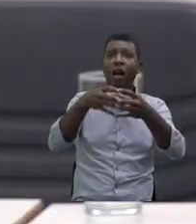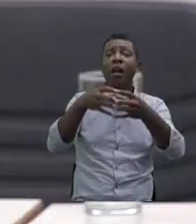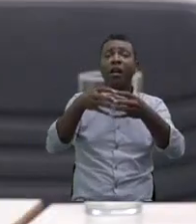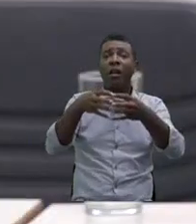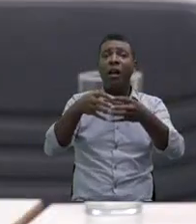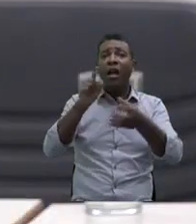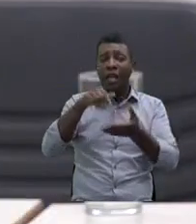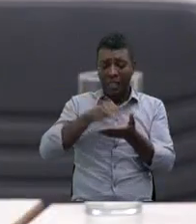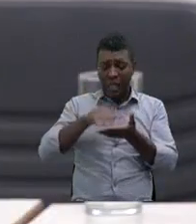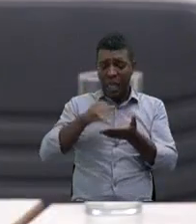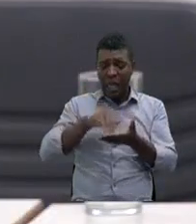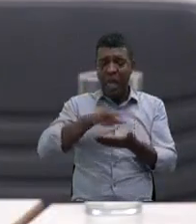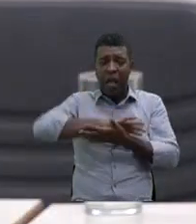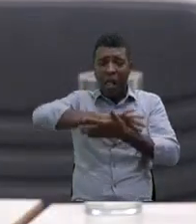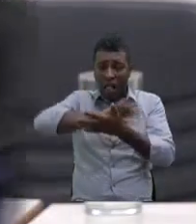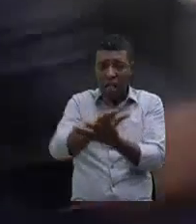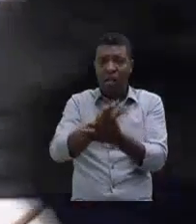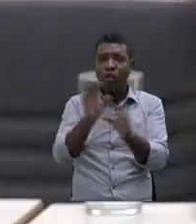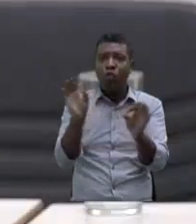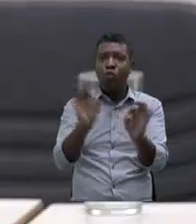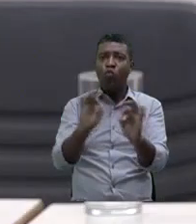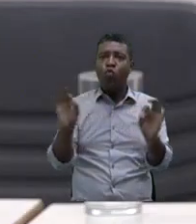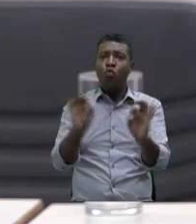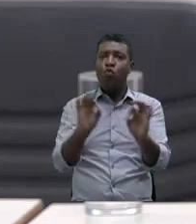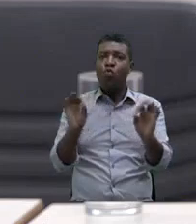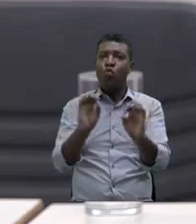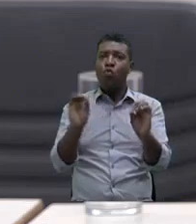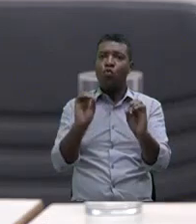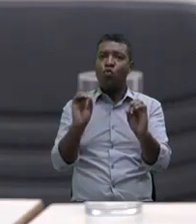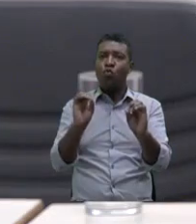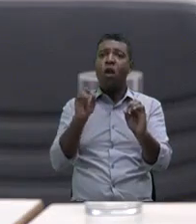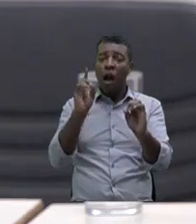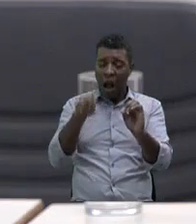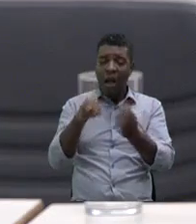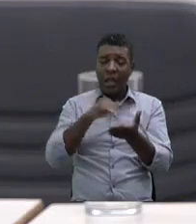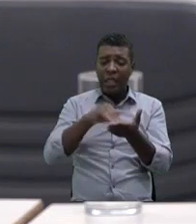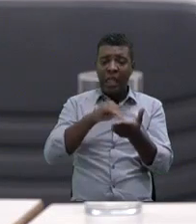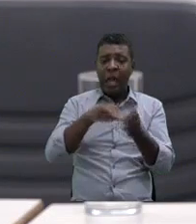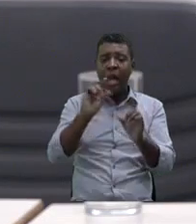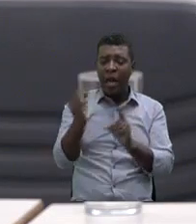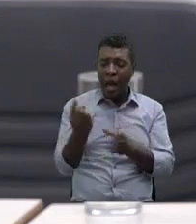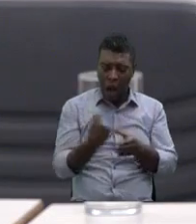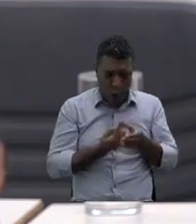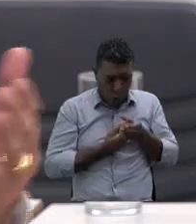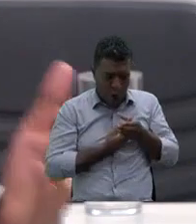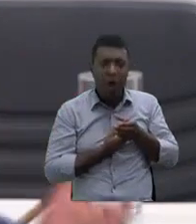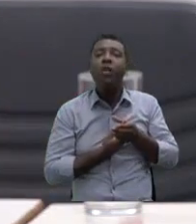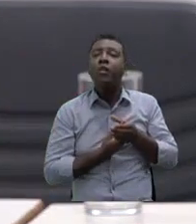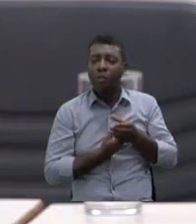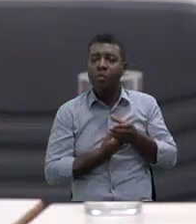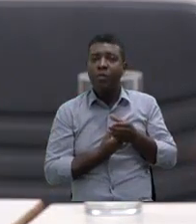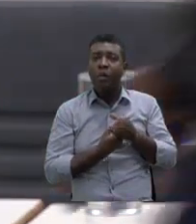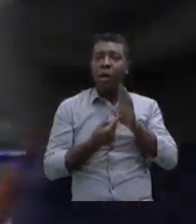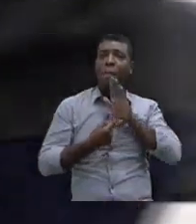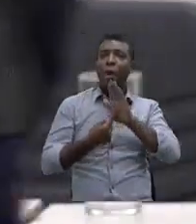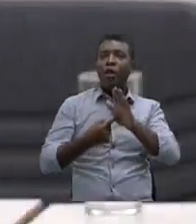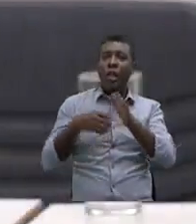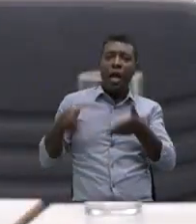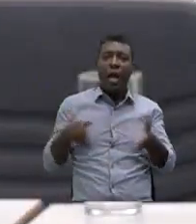que não discrimina, a secretaria que acolhe, a secretaria que aponta